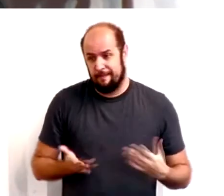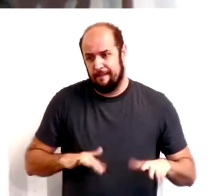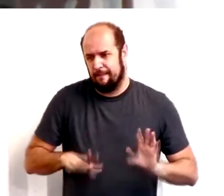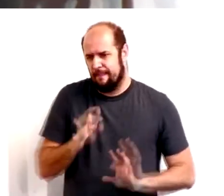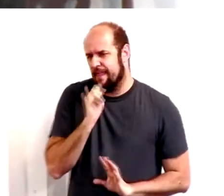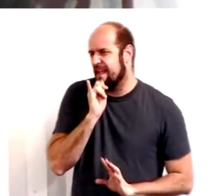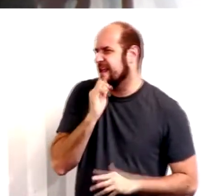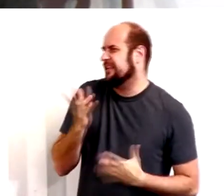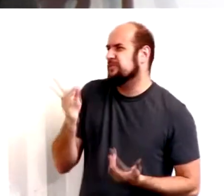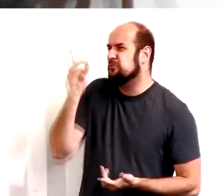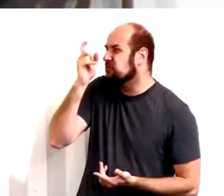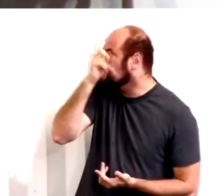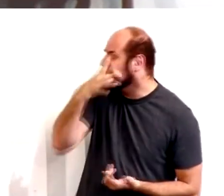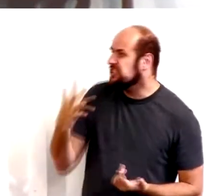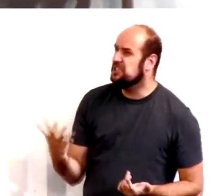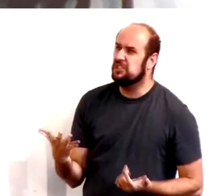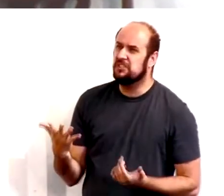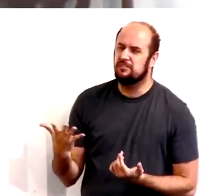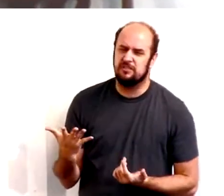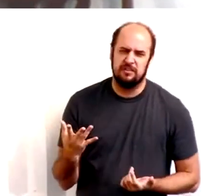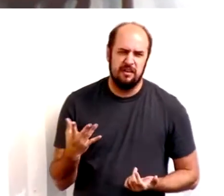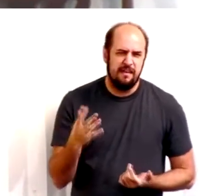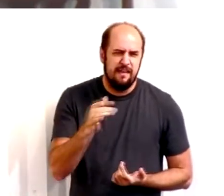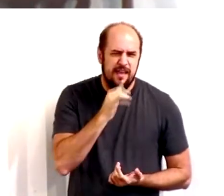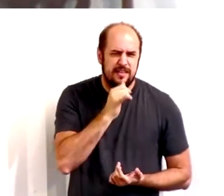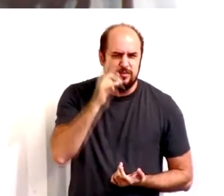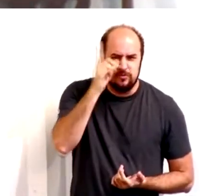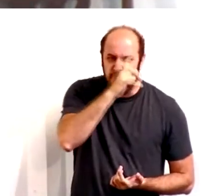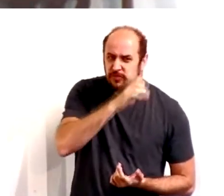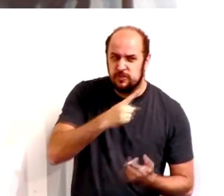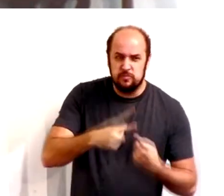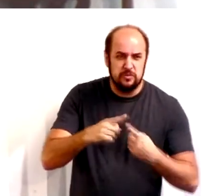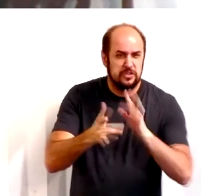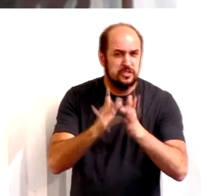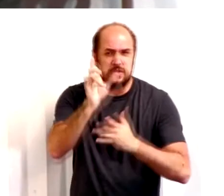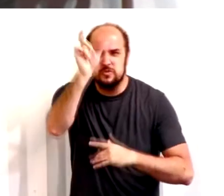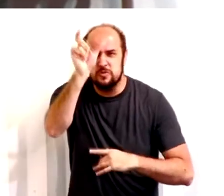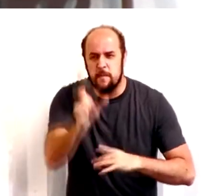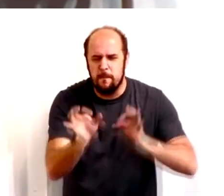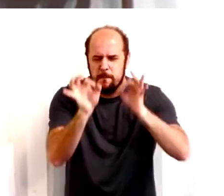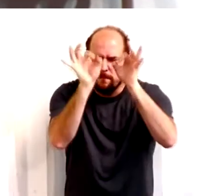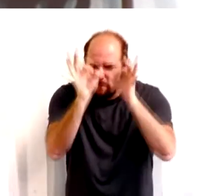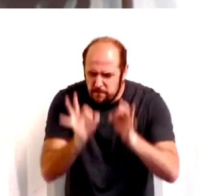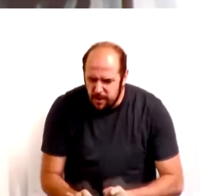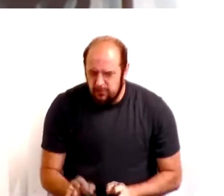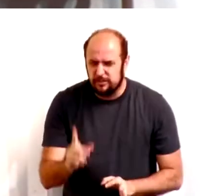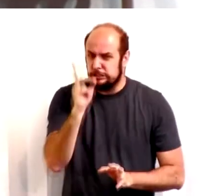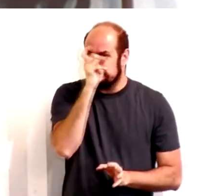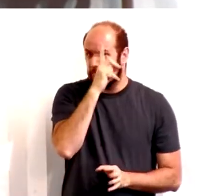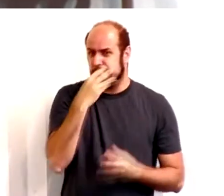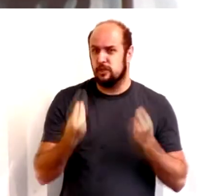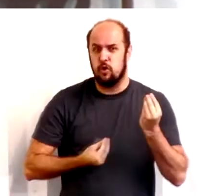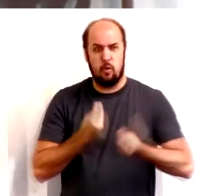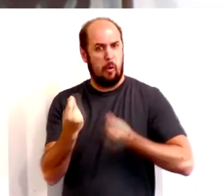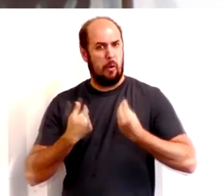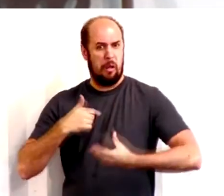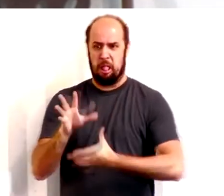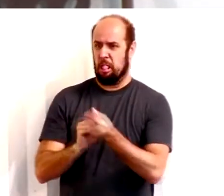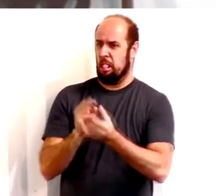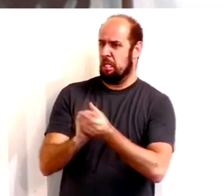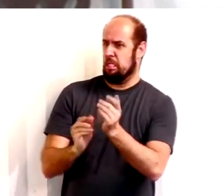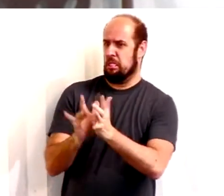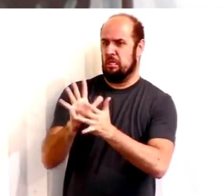mas esse exemplo é muito difícil de seguir, porque ele é o Deus perfeito. É difícil nós vivermos